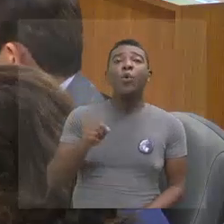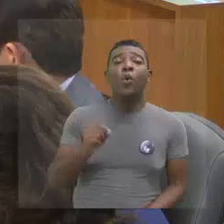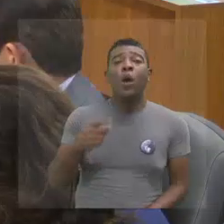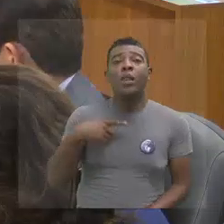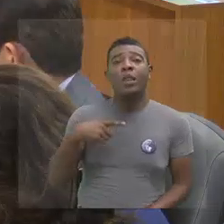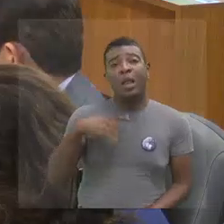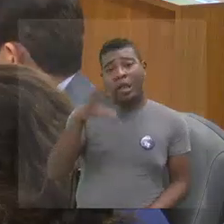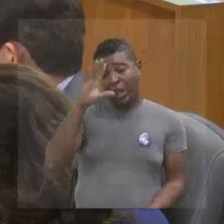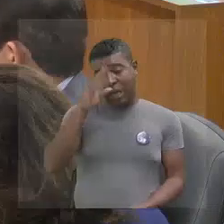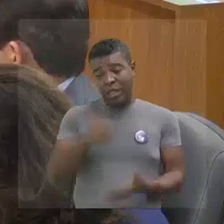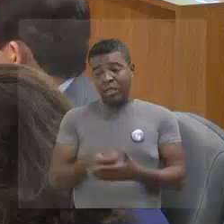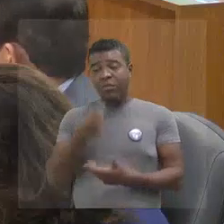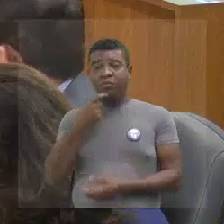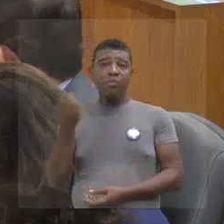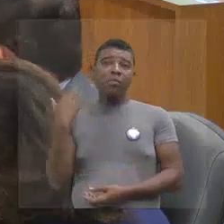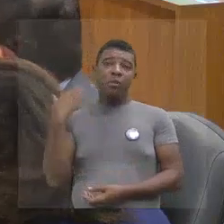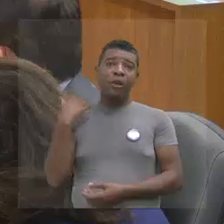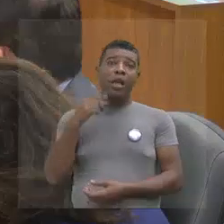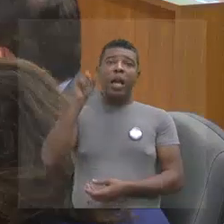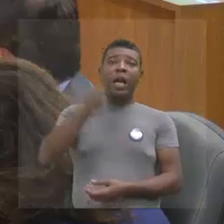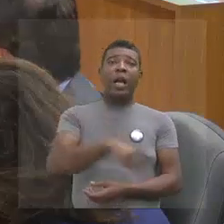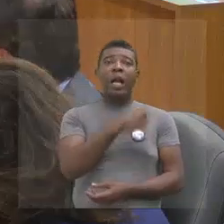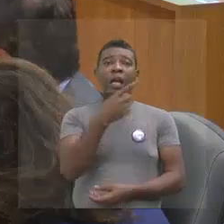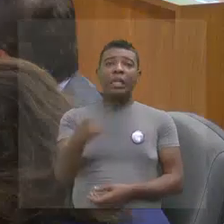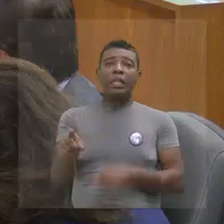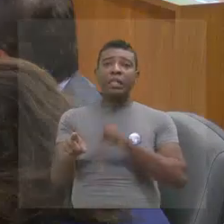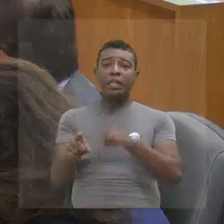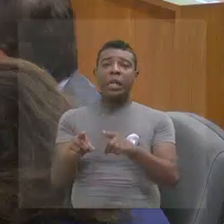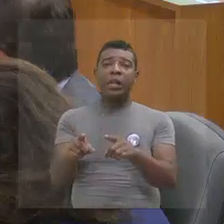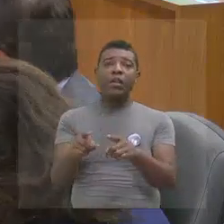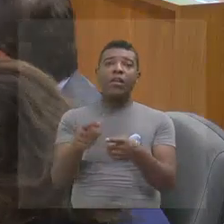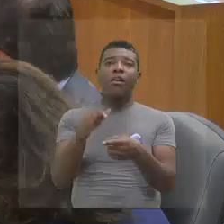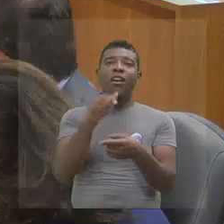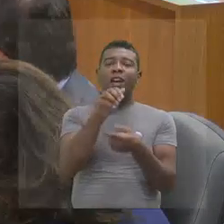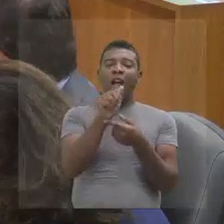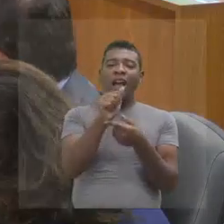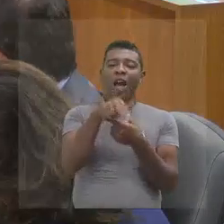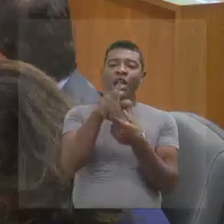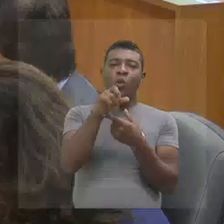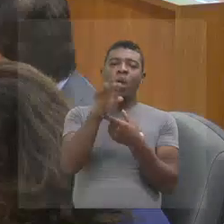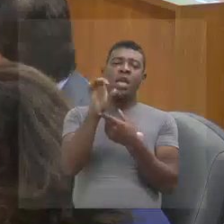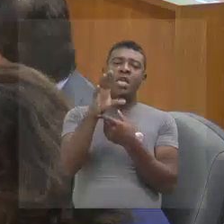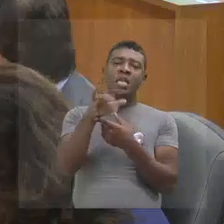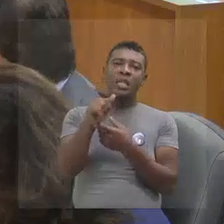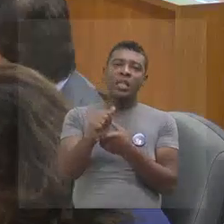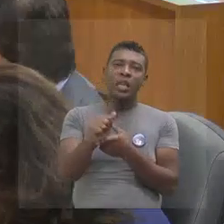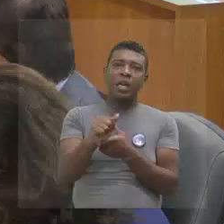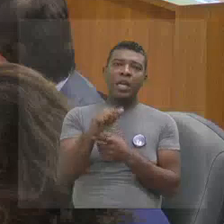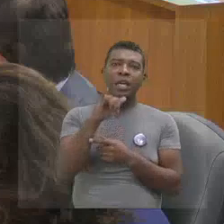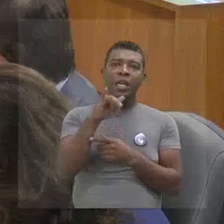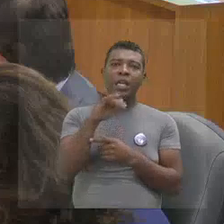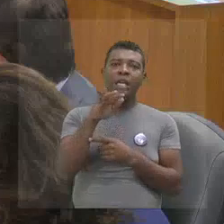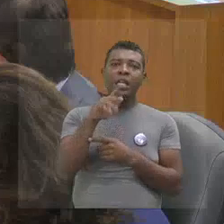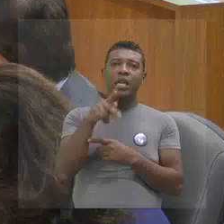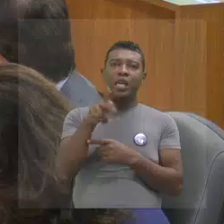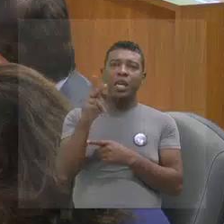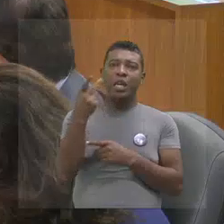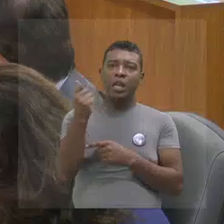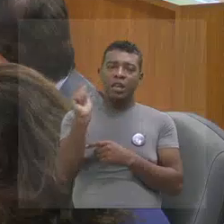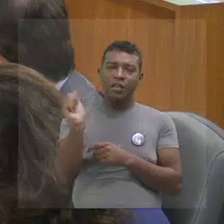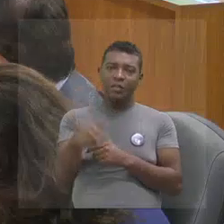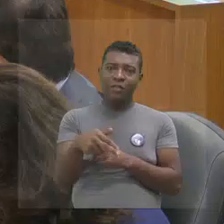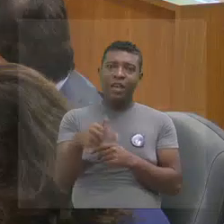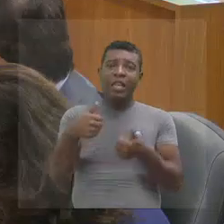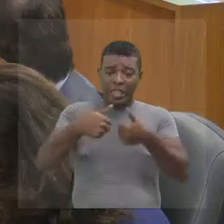do governo federal que cancelou a anuência do ifan que constava no licenciamento processo foi